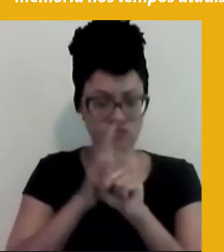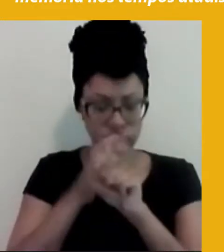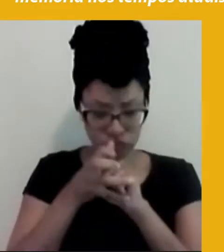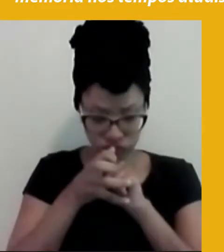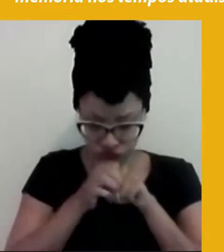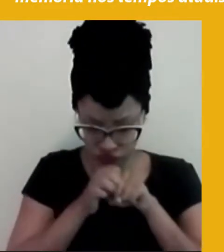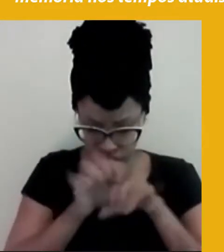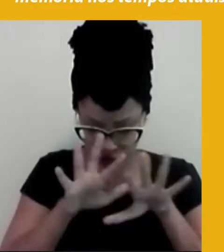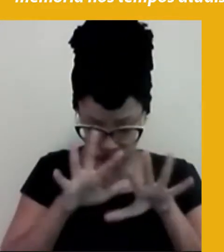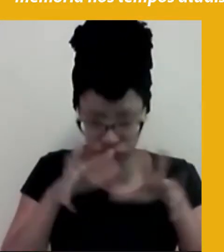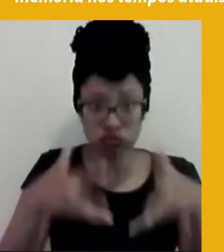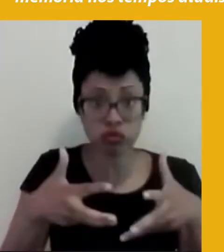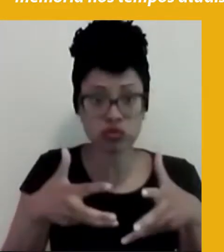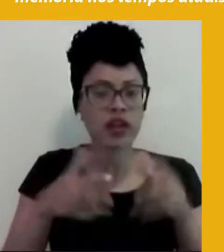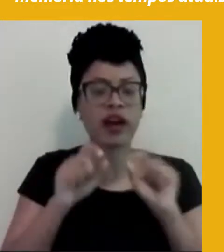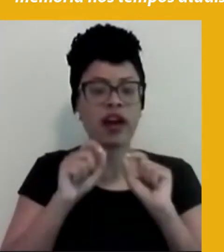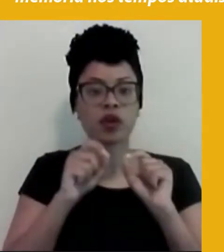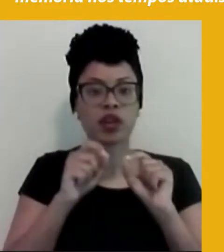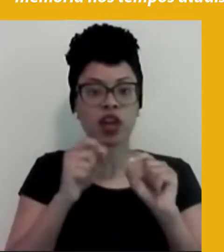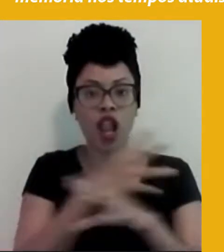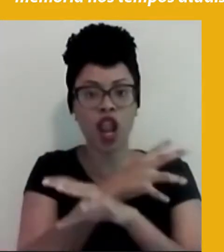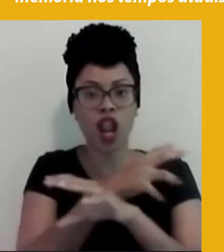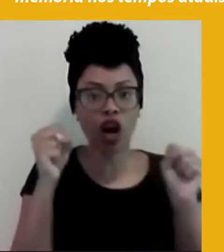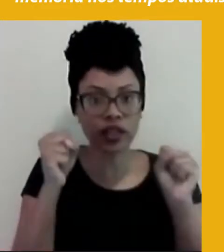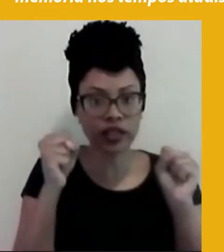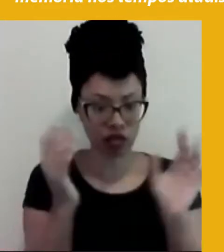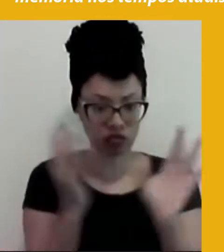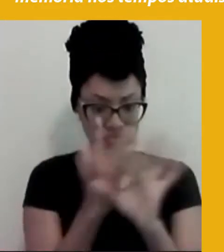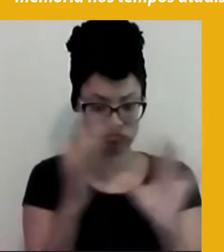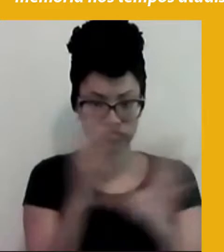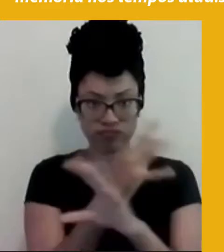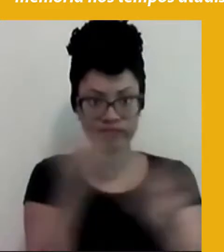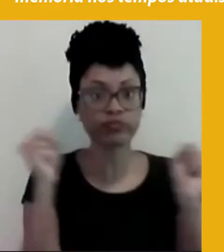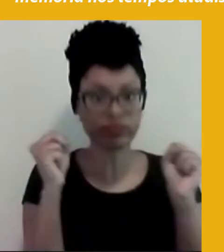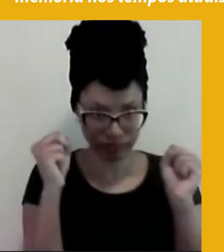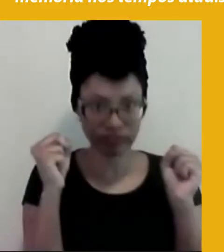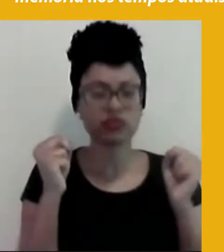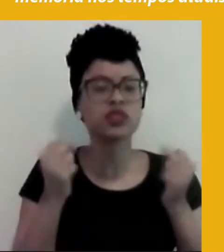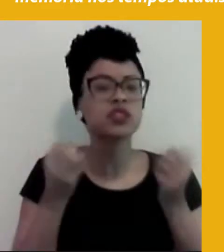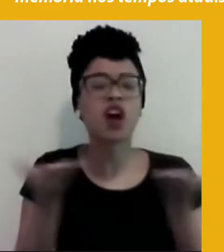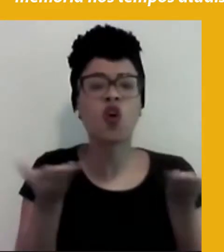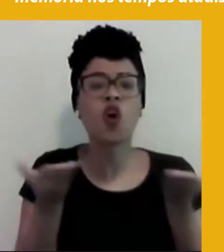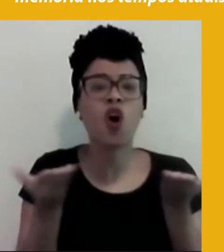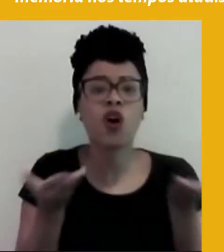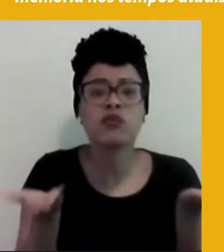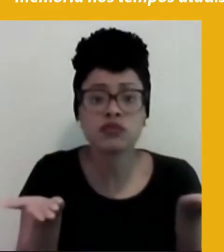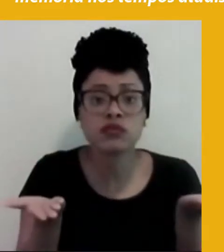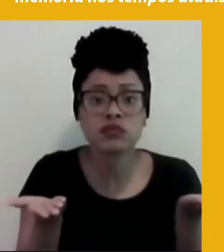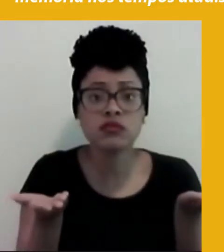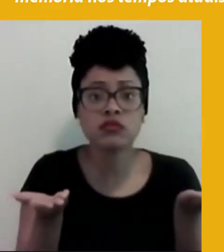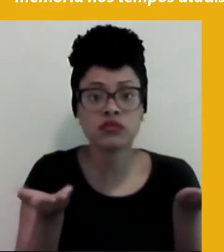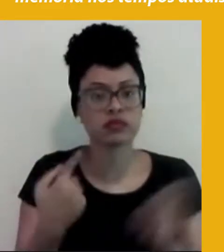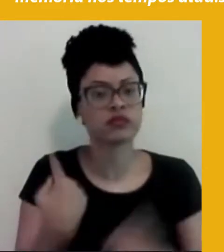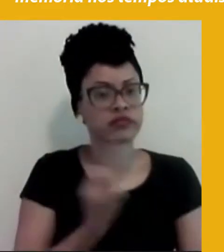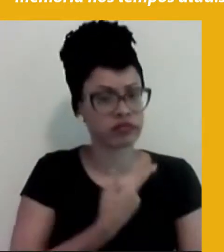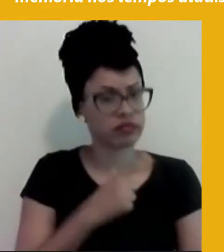propagação. Agora não, agora a gente tinha e tem um monte de